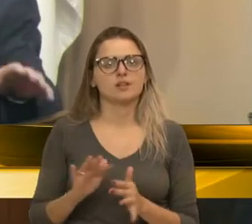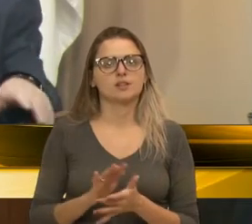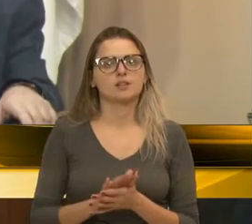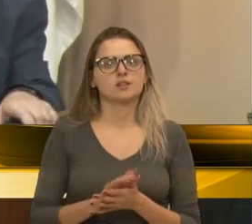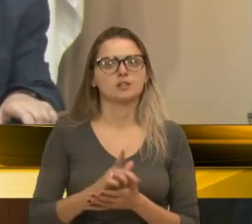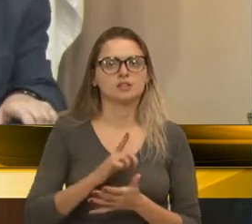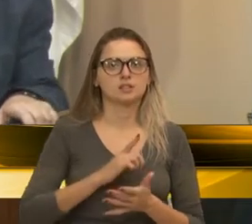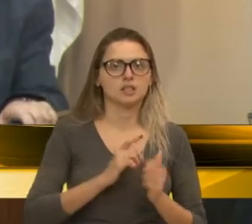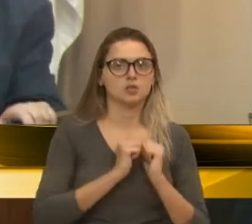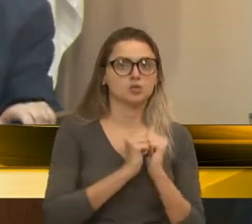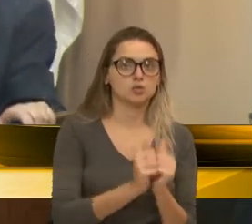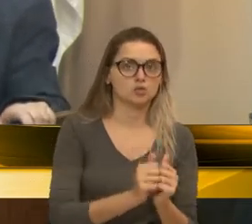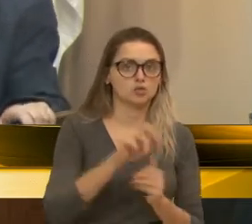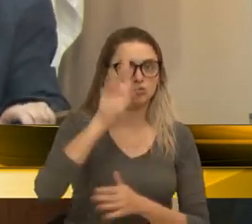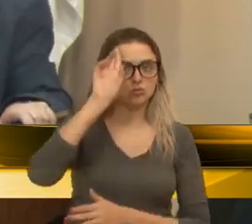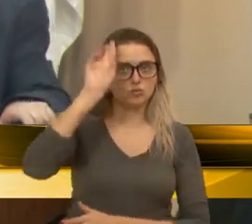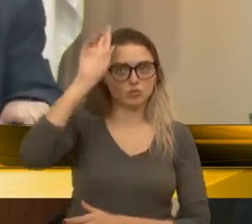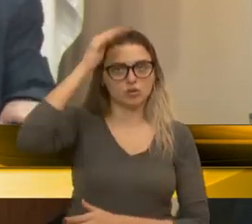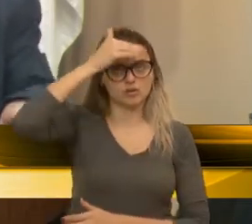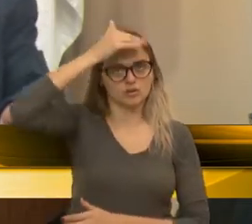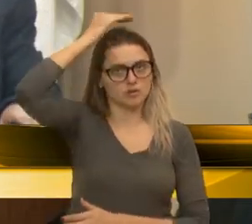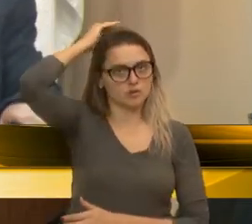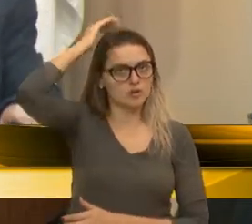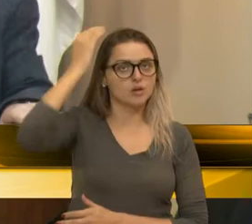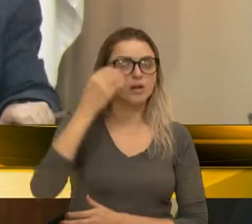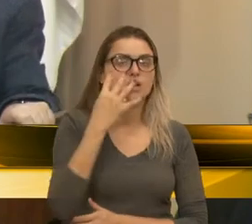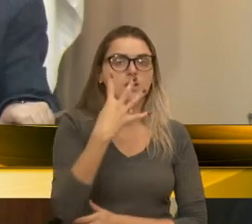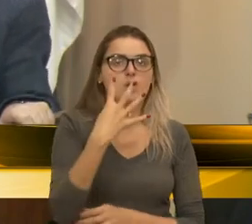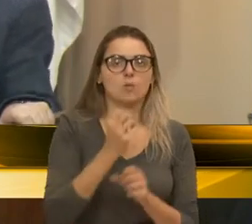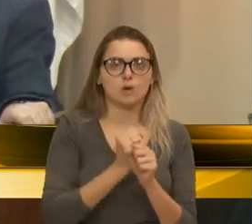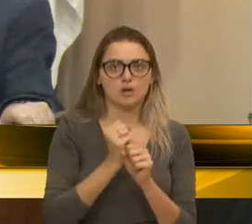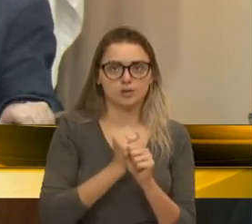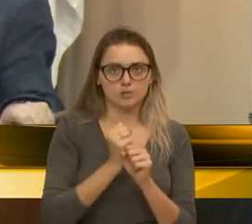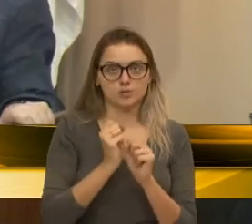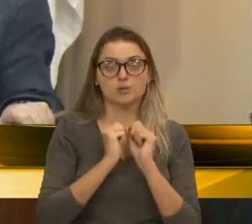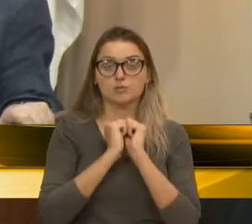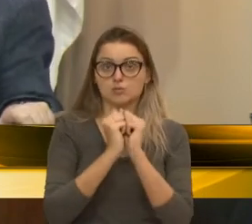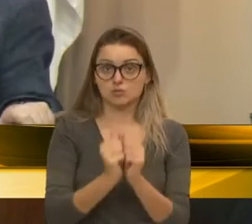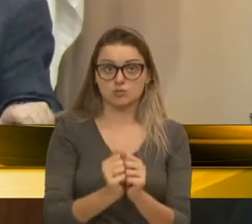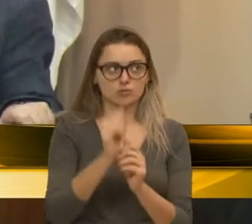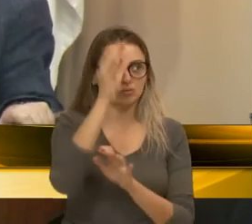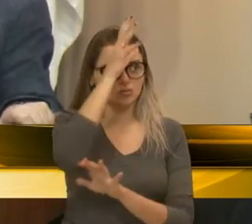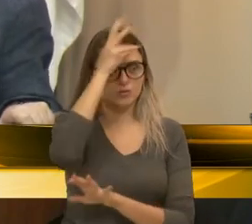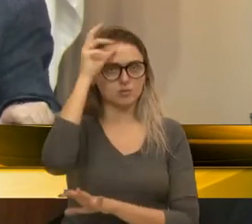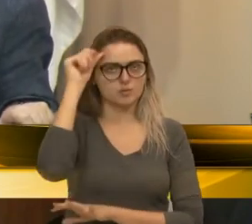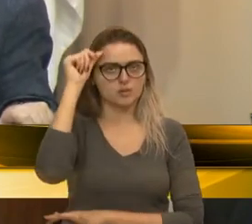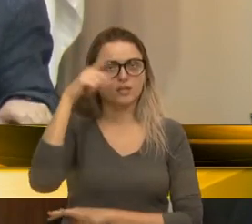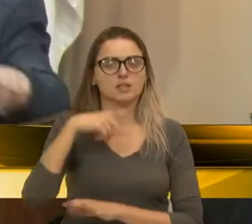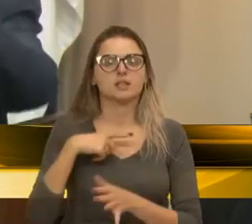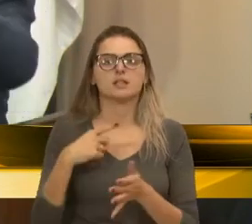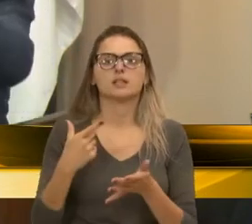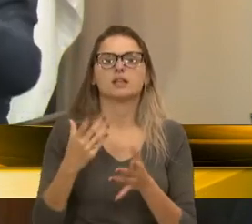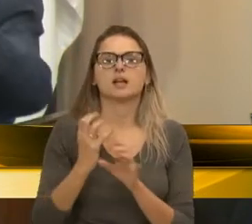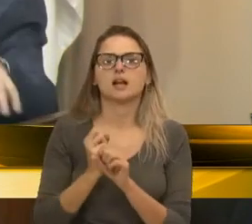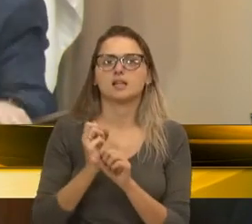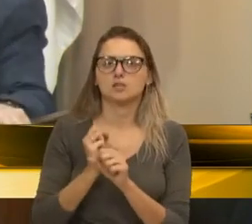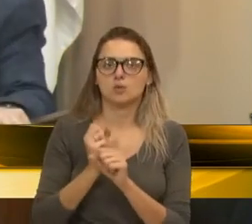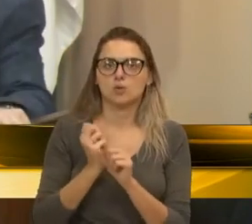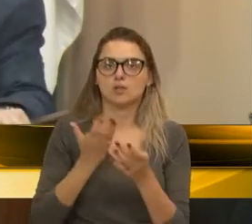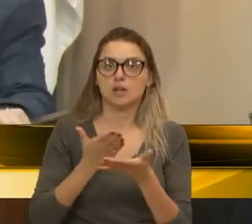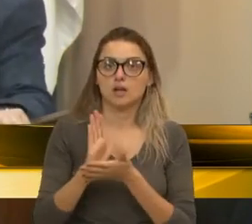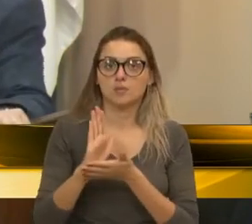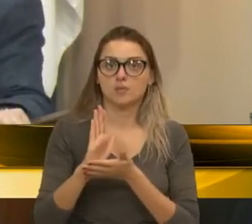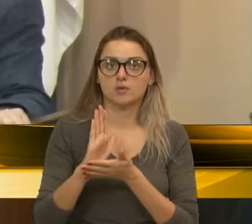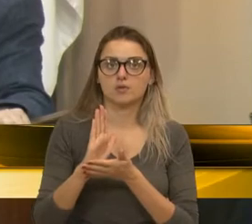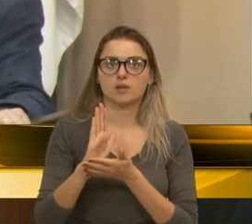junto com o prefeito Alceu, nos 4 anos que estivemos à frente da autarquia, ter nossas contas aprovadas, tanto